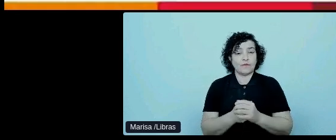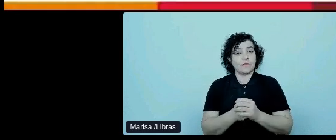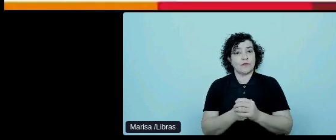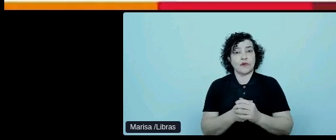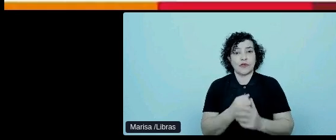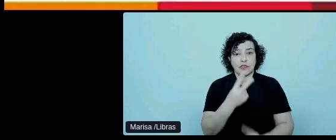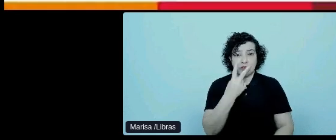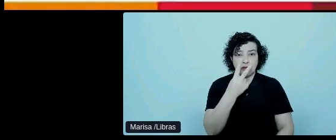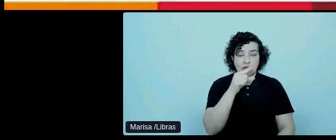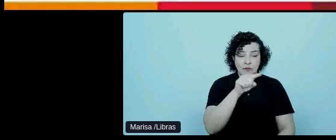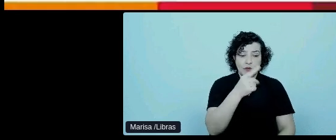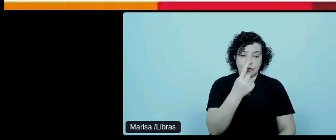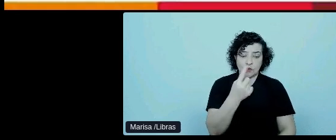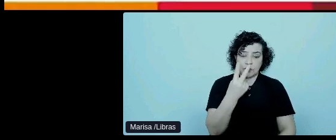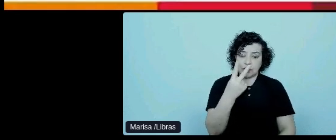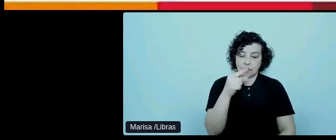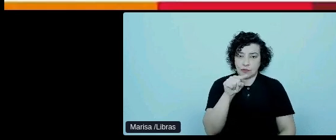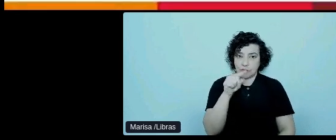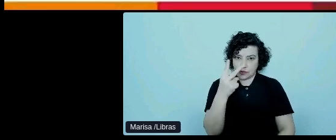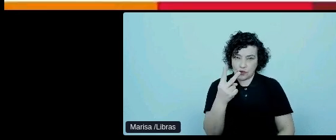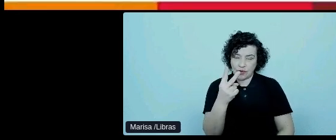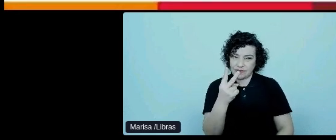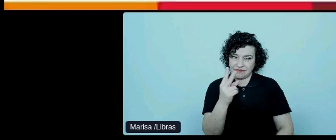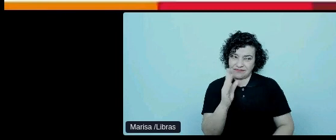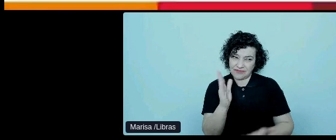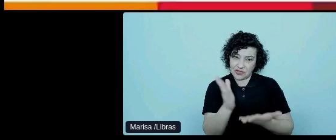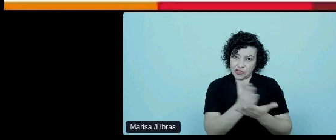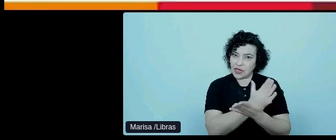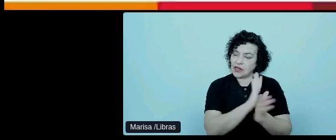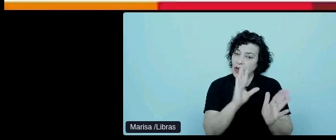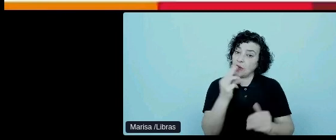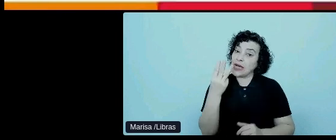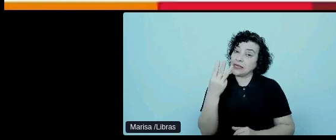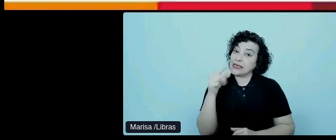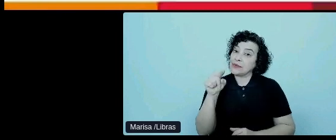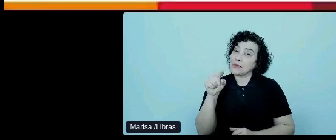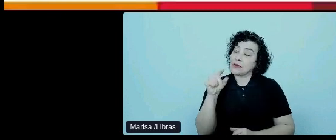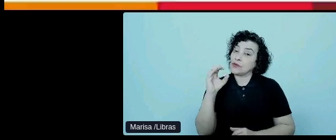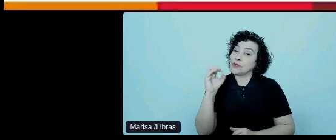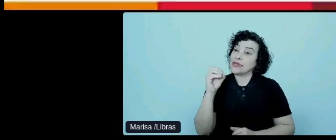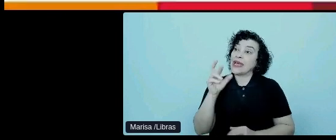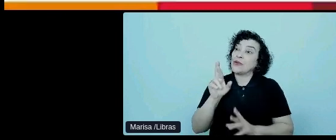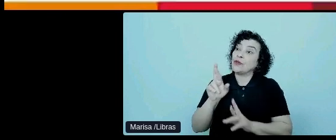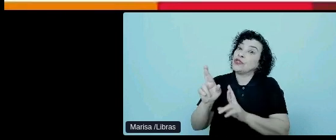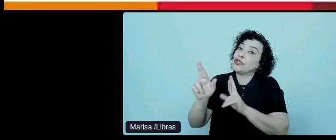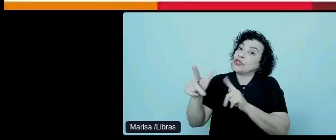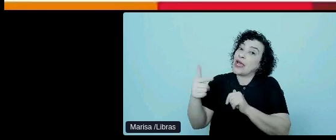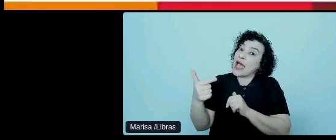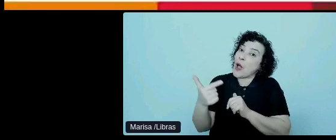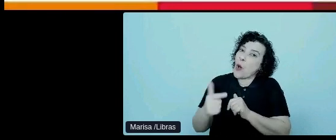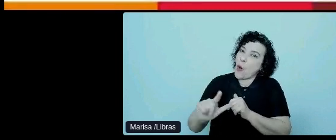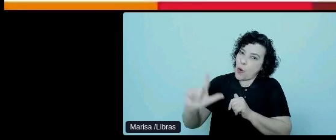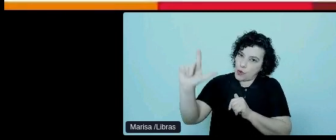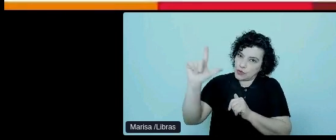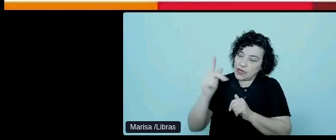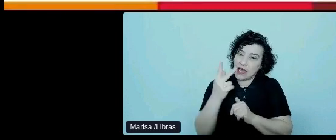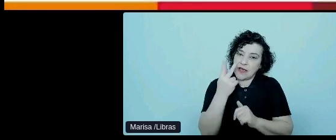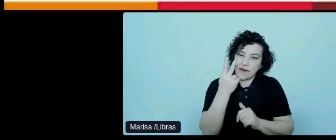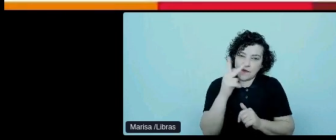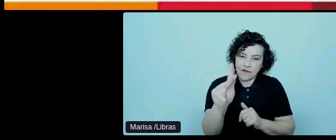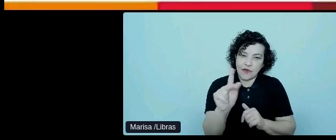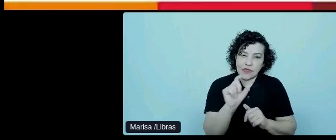2.1, 2.2. Não, a 3.0 é uma outra validação. Se tu está em compliance ali